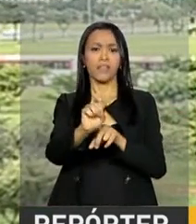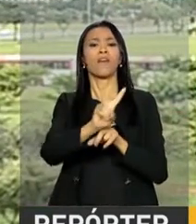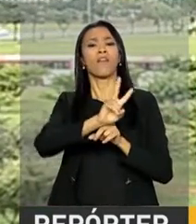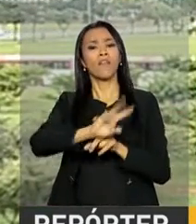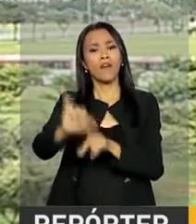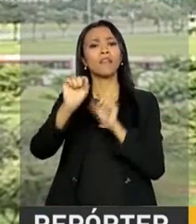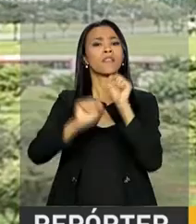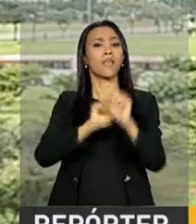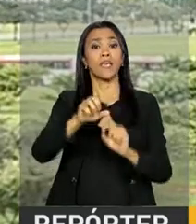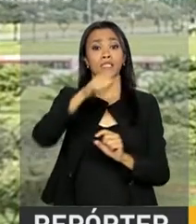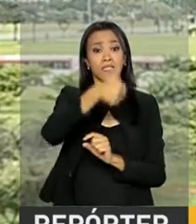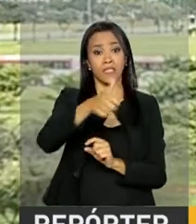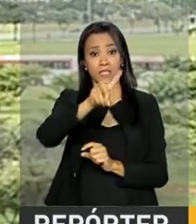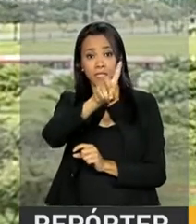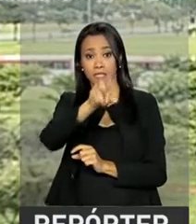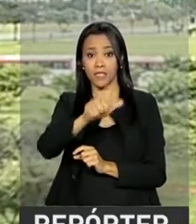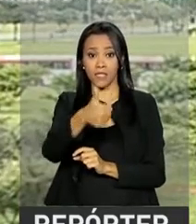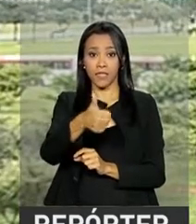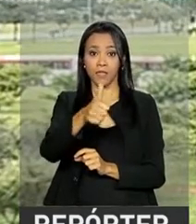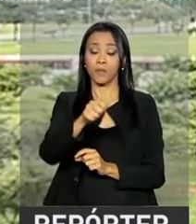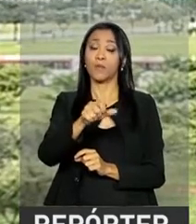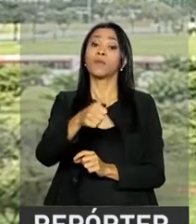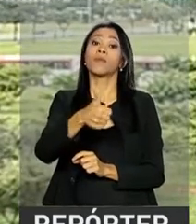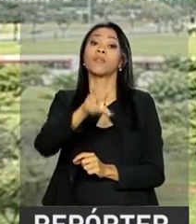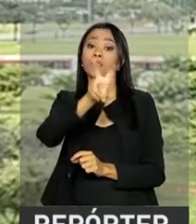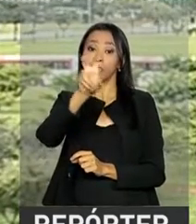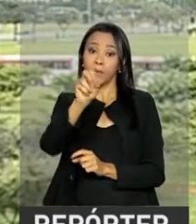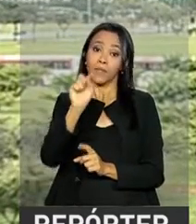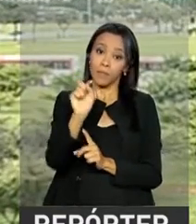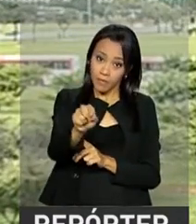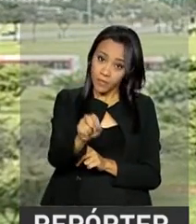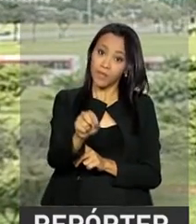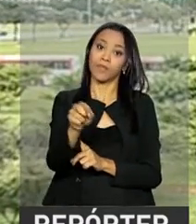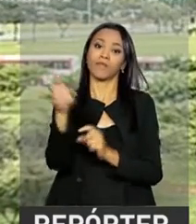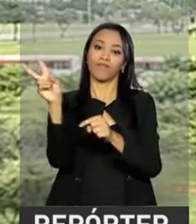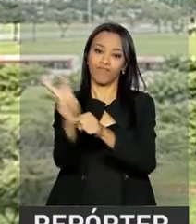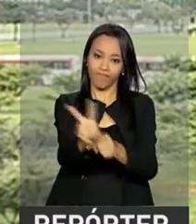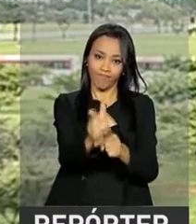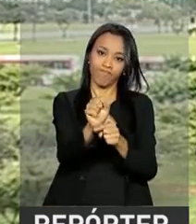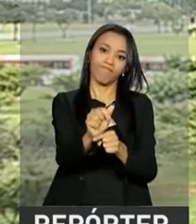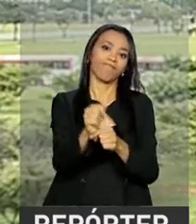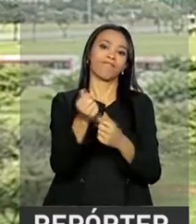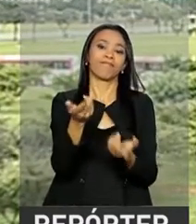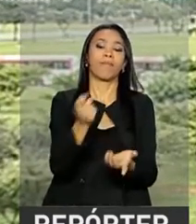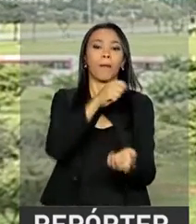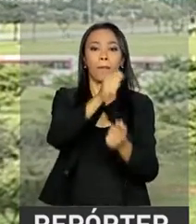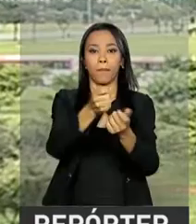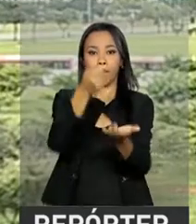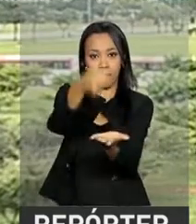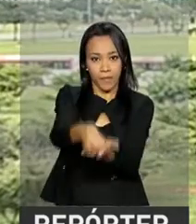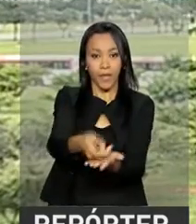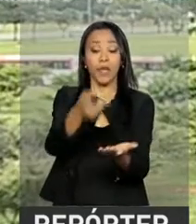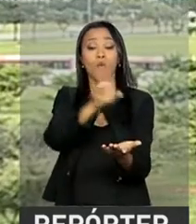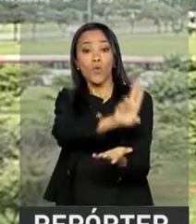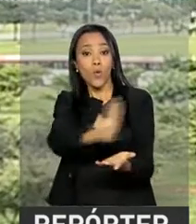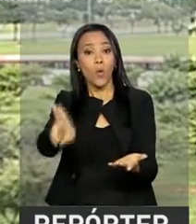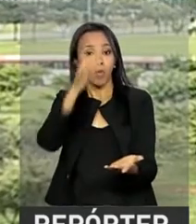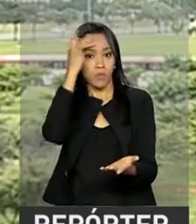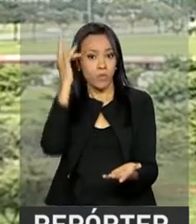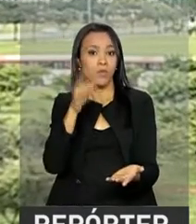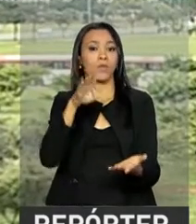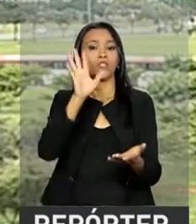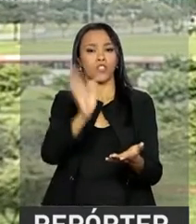concedidos em 150 mil financiamentos a decisão e terminaram na última sexta feira e os nomes dos candidatos pré selecionados